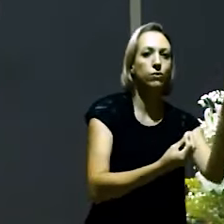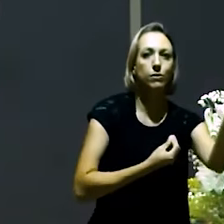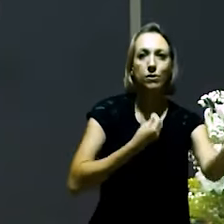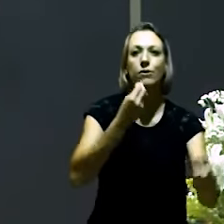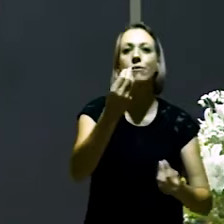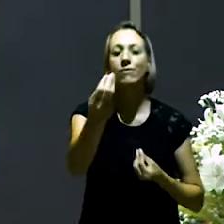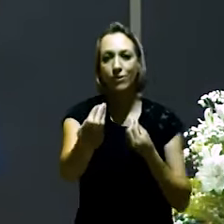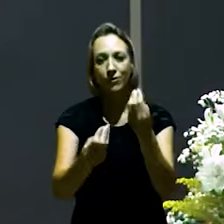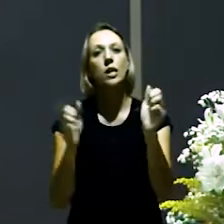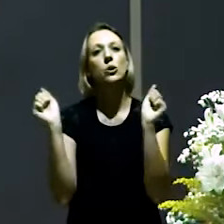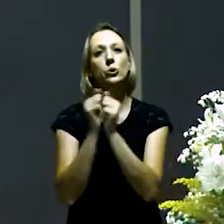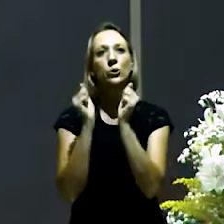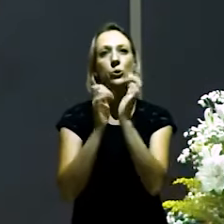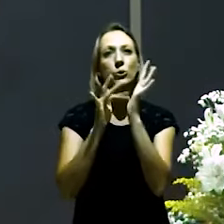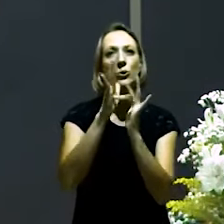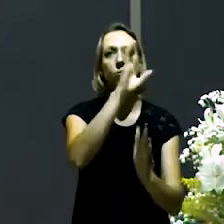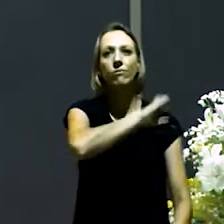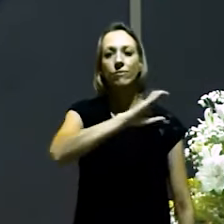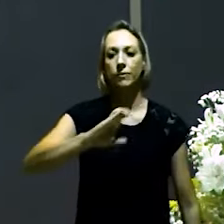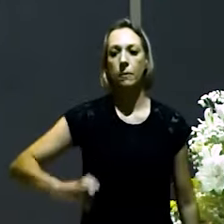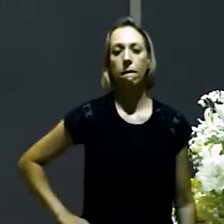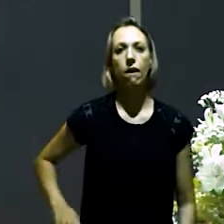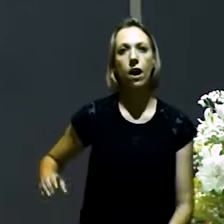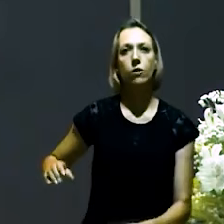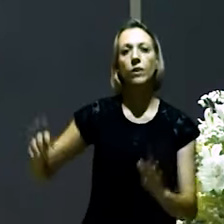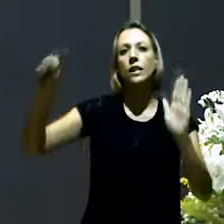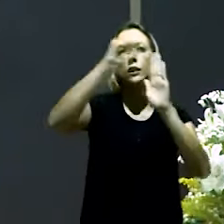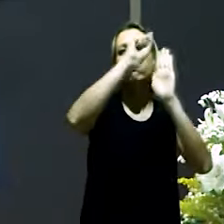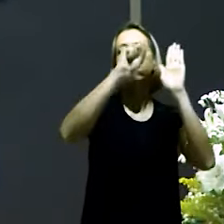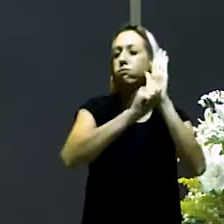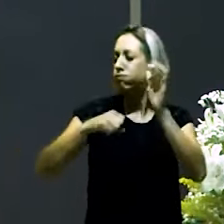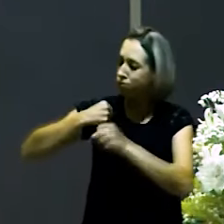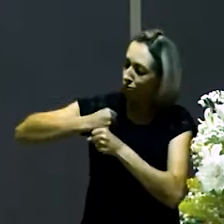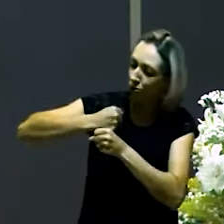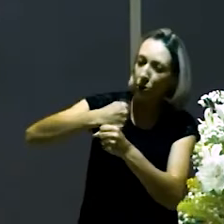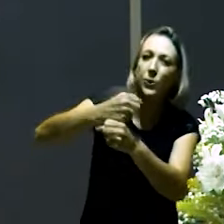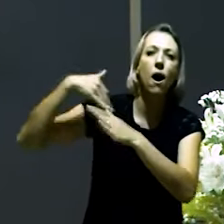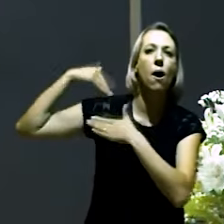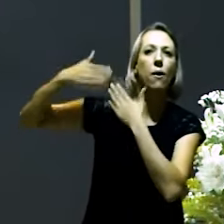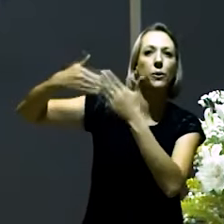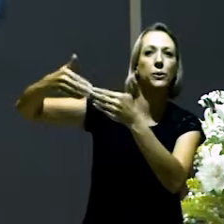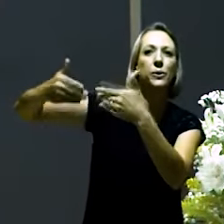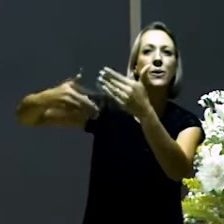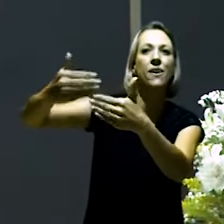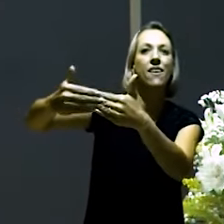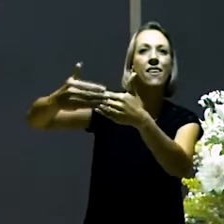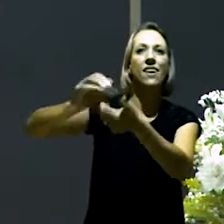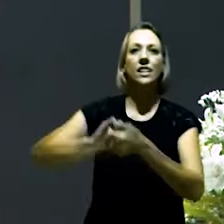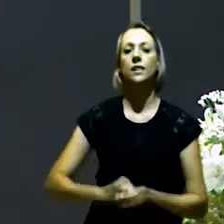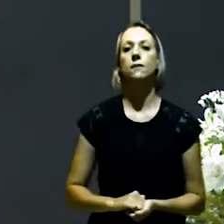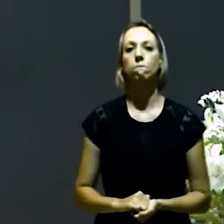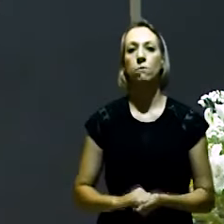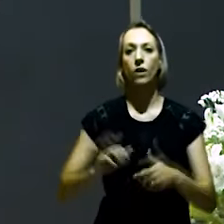real, quantos anos, quantos séculos se passaram sem um vislumbre real, sem uma possibilidade real de que